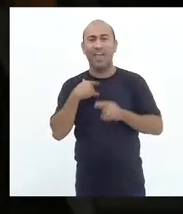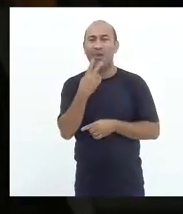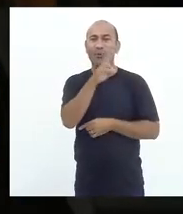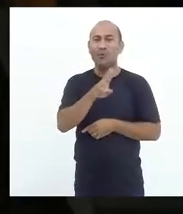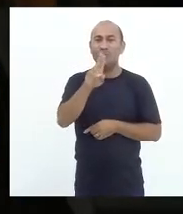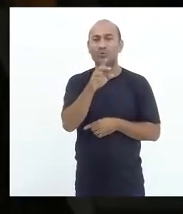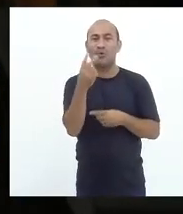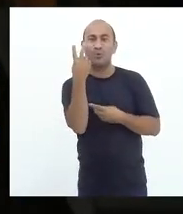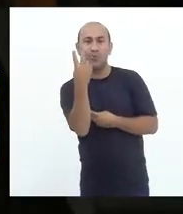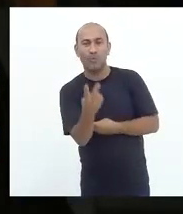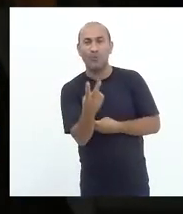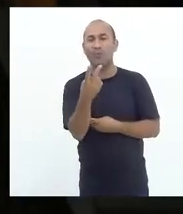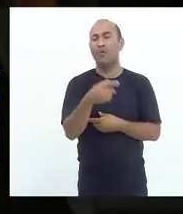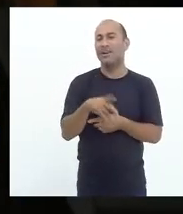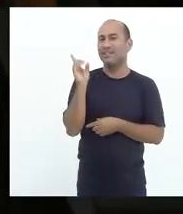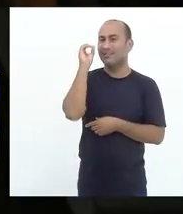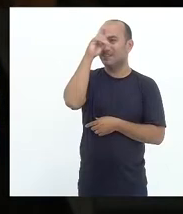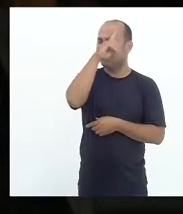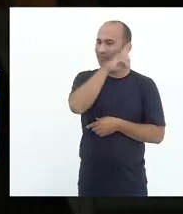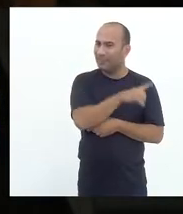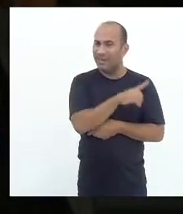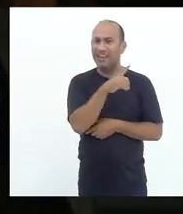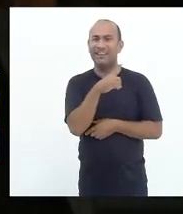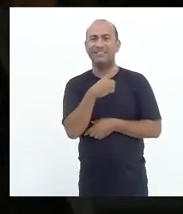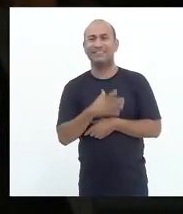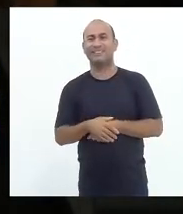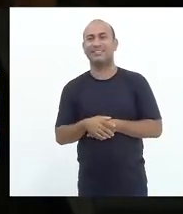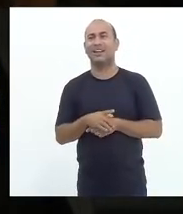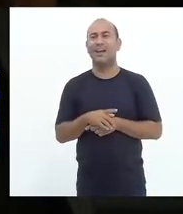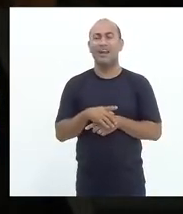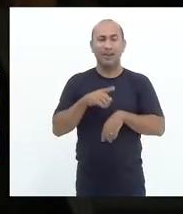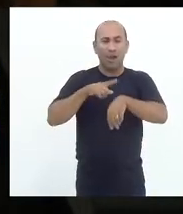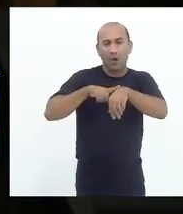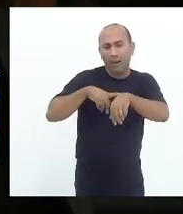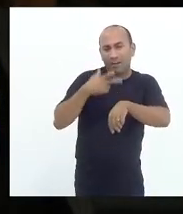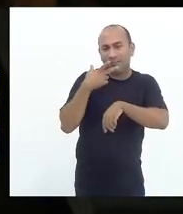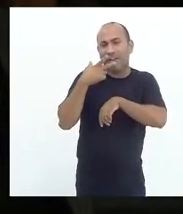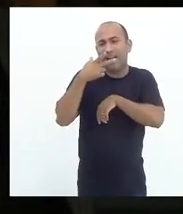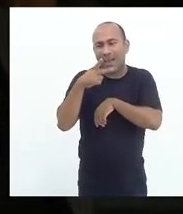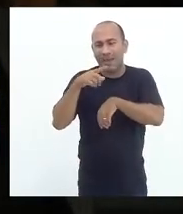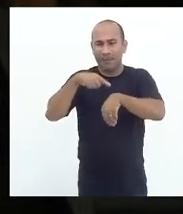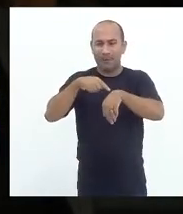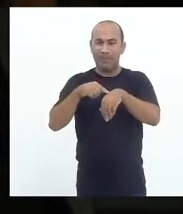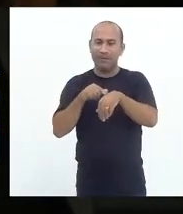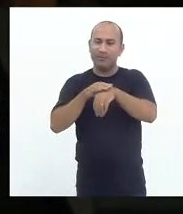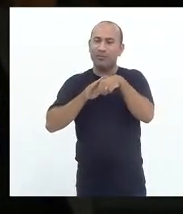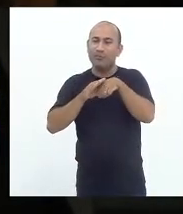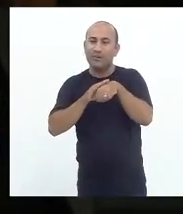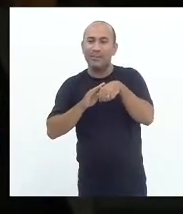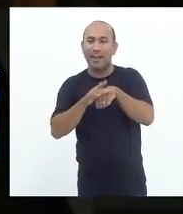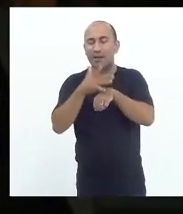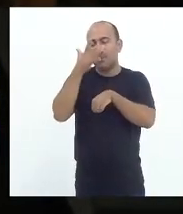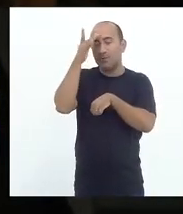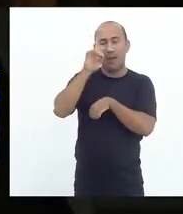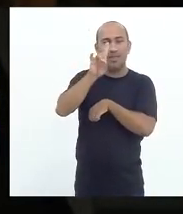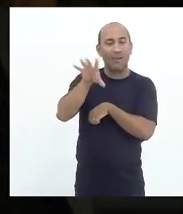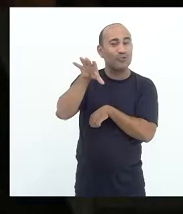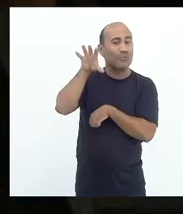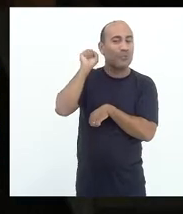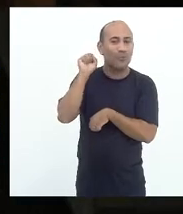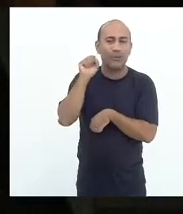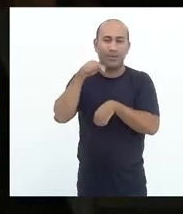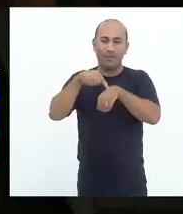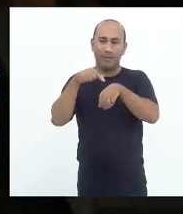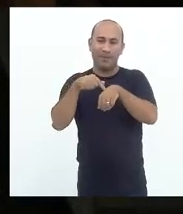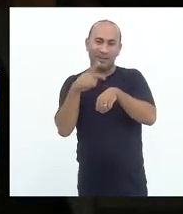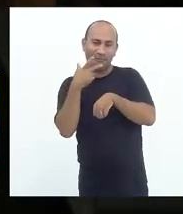duas, perturba a nossa oratória. Na conversa, as pessoas não nos escutam direito e